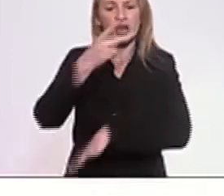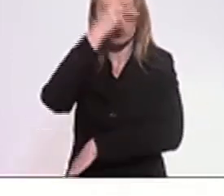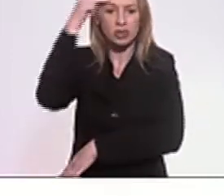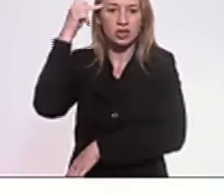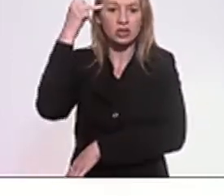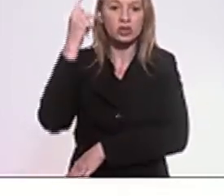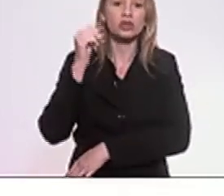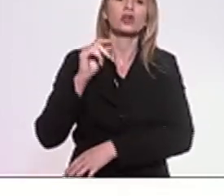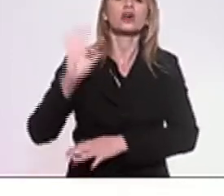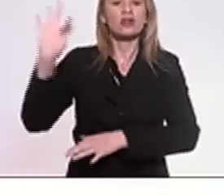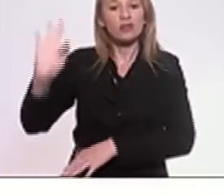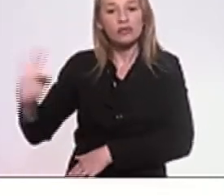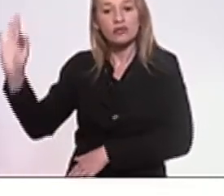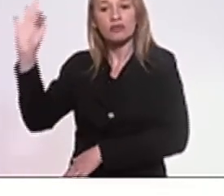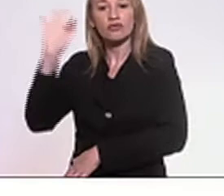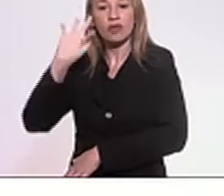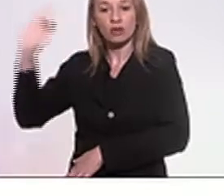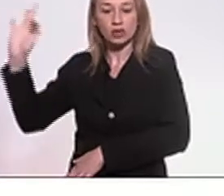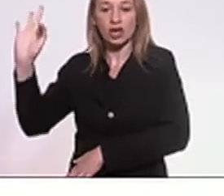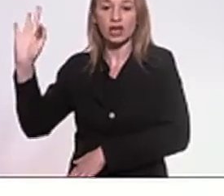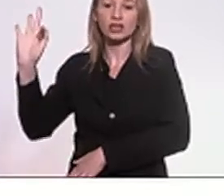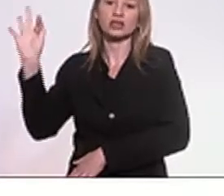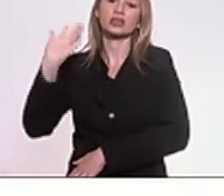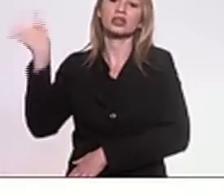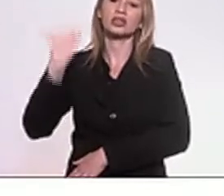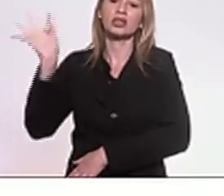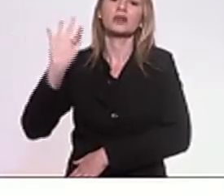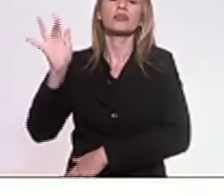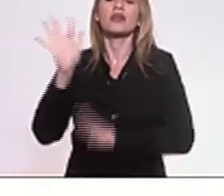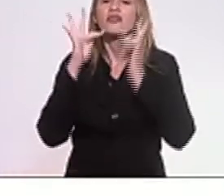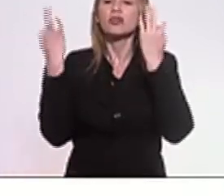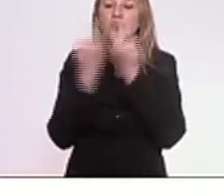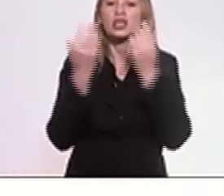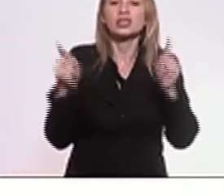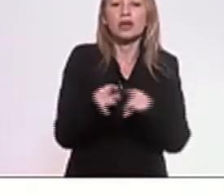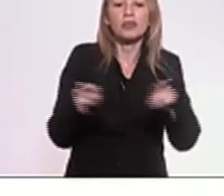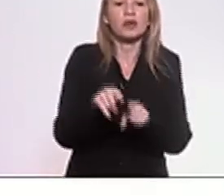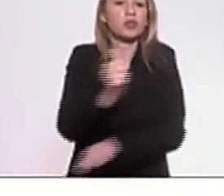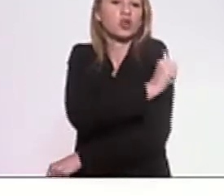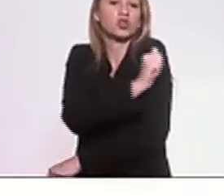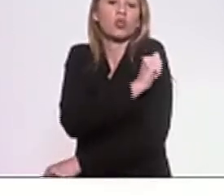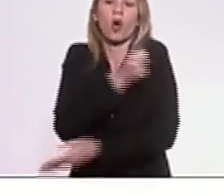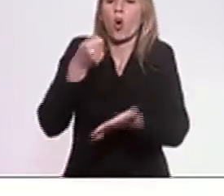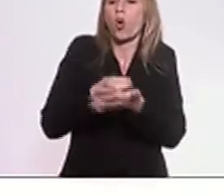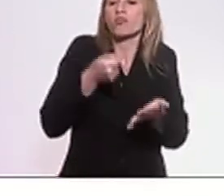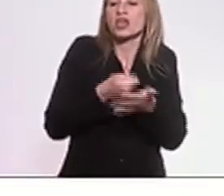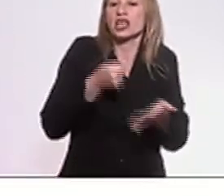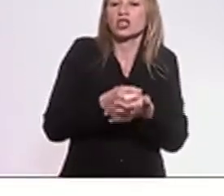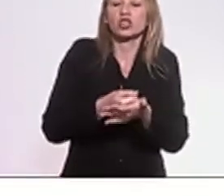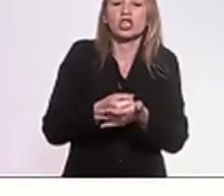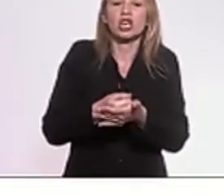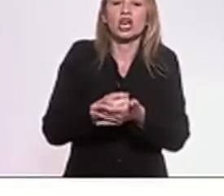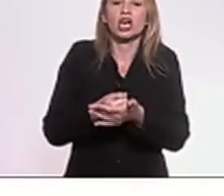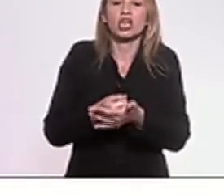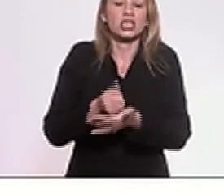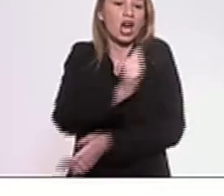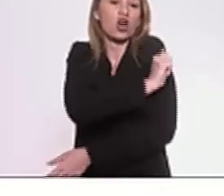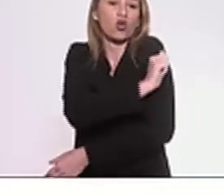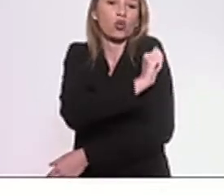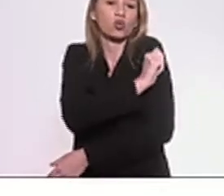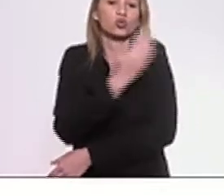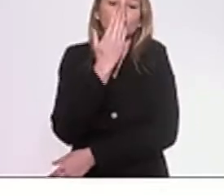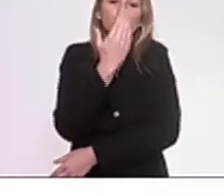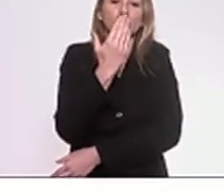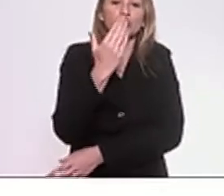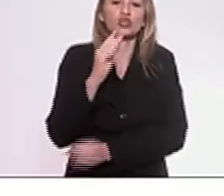uma faculdade tanto para a família quanto para o aluno. Não é obrigatório esse aluno participar desse tipo